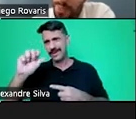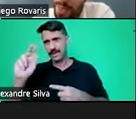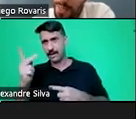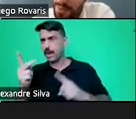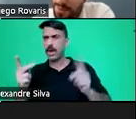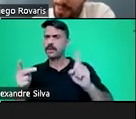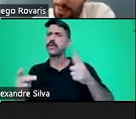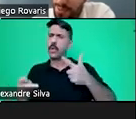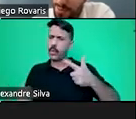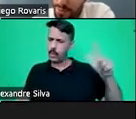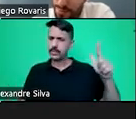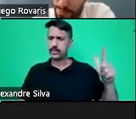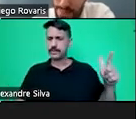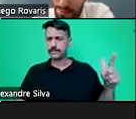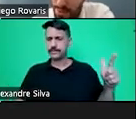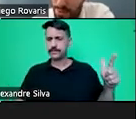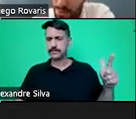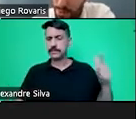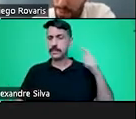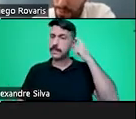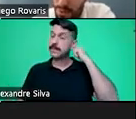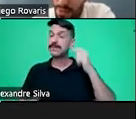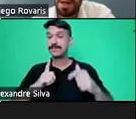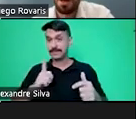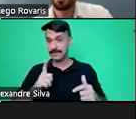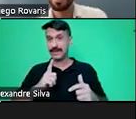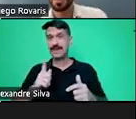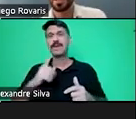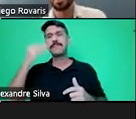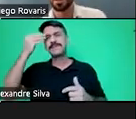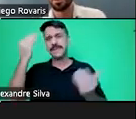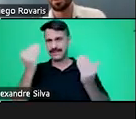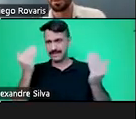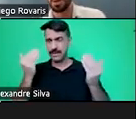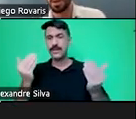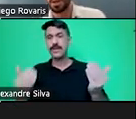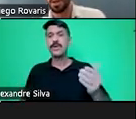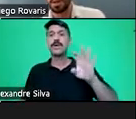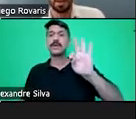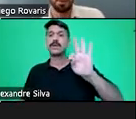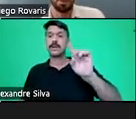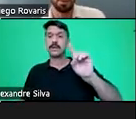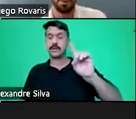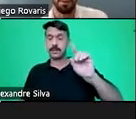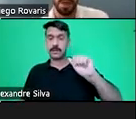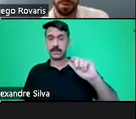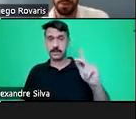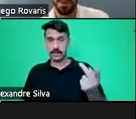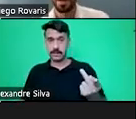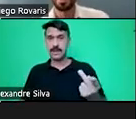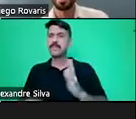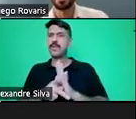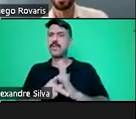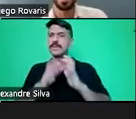um psiquiatra falando dessa forma que eu vou colocar para vocês. Como o TDAH é um transtorno que é do